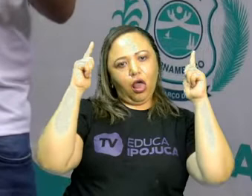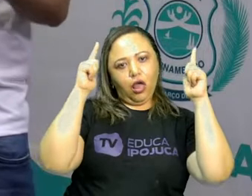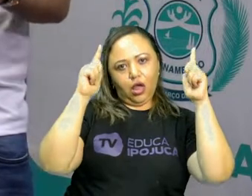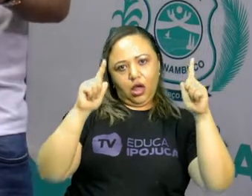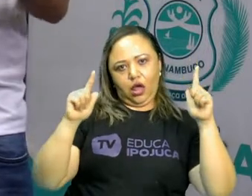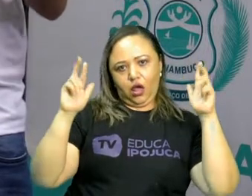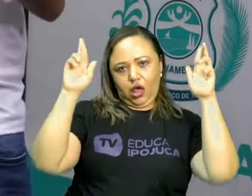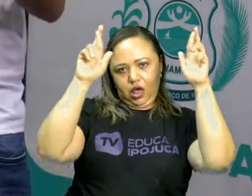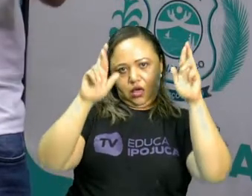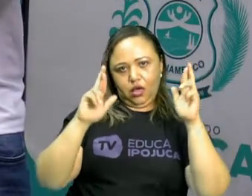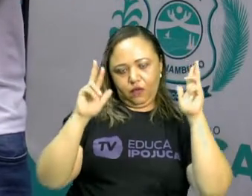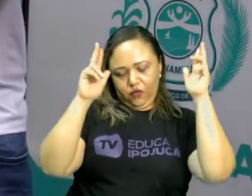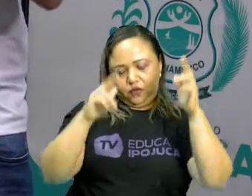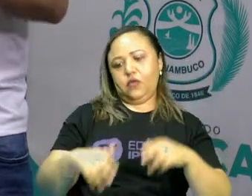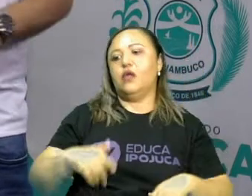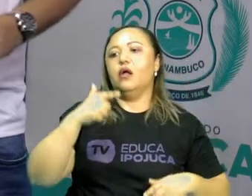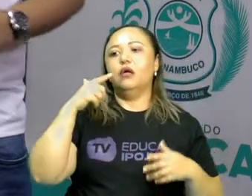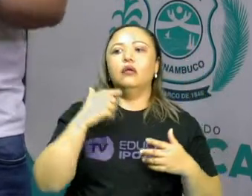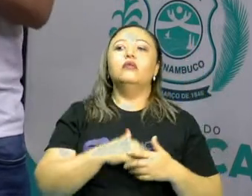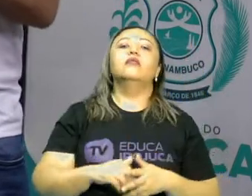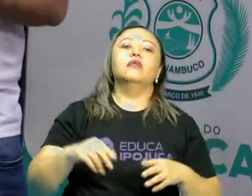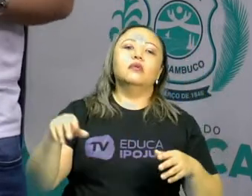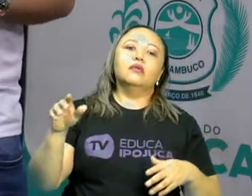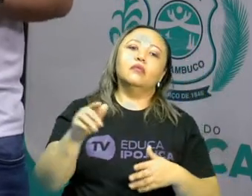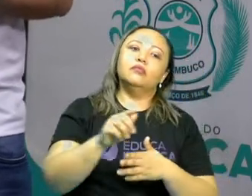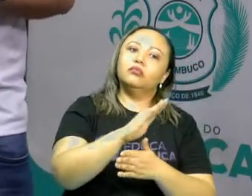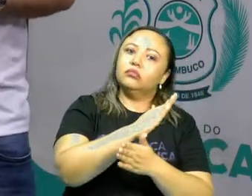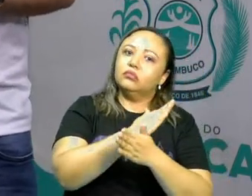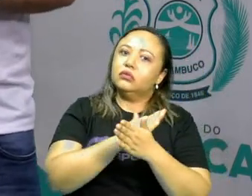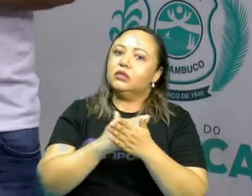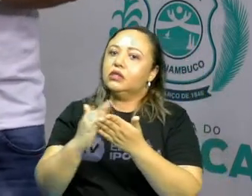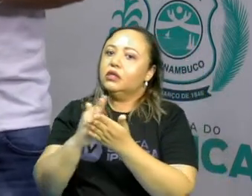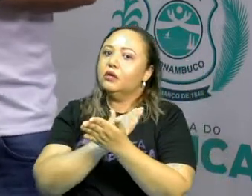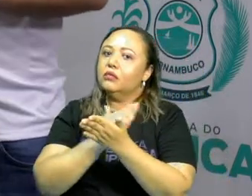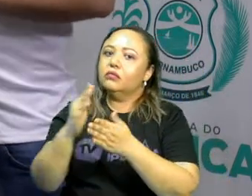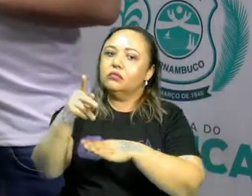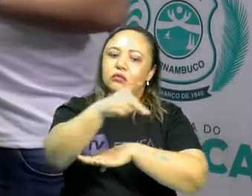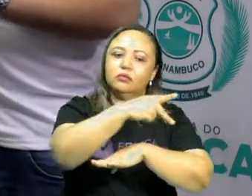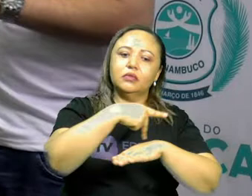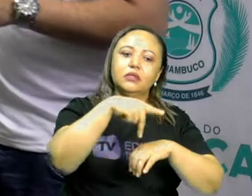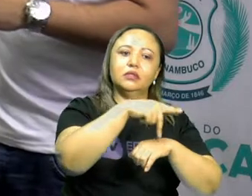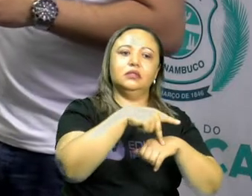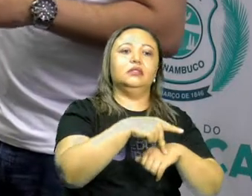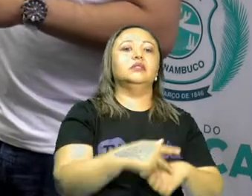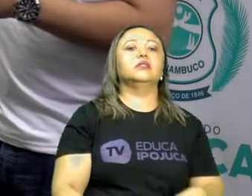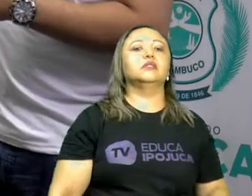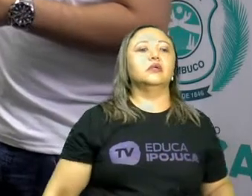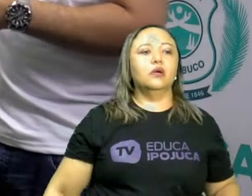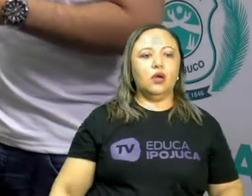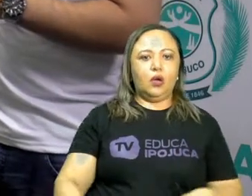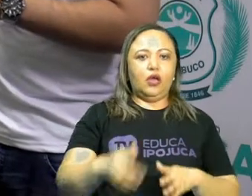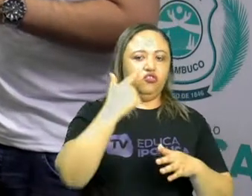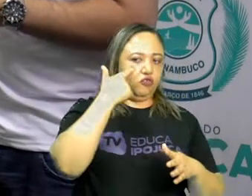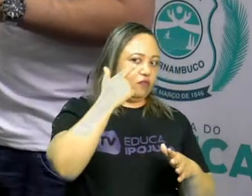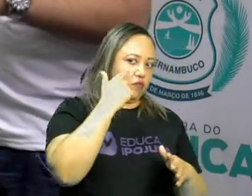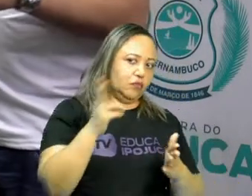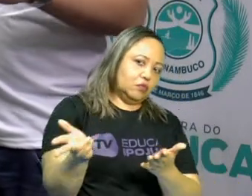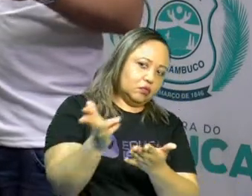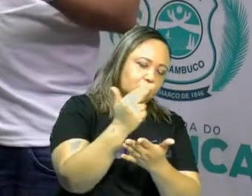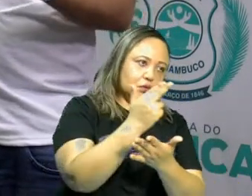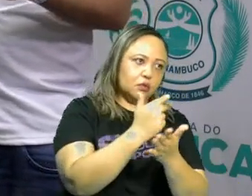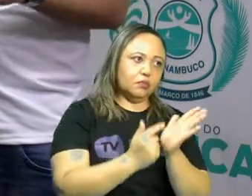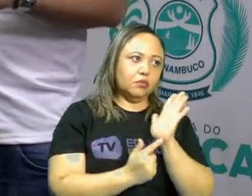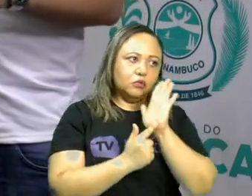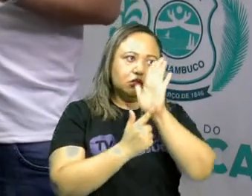estão relacionados a essa crise do antigo regime nós temos aí uma representação é uma imagem